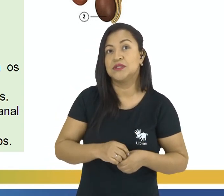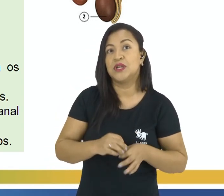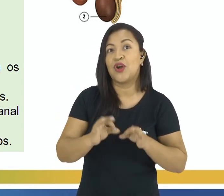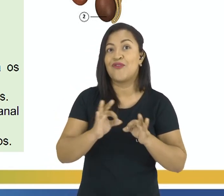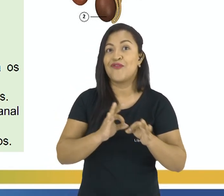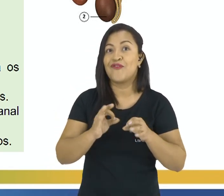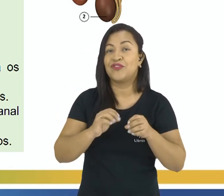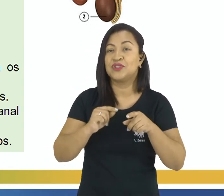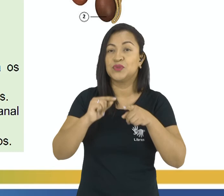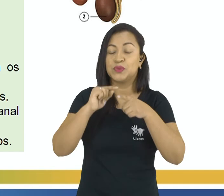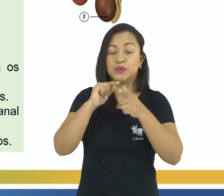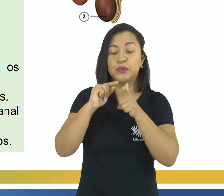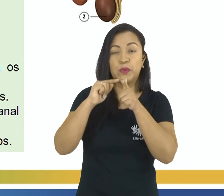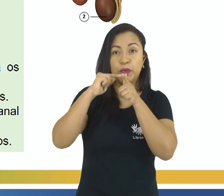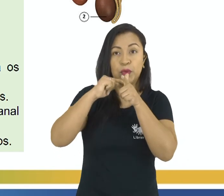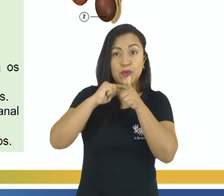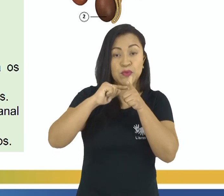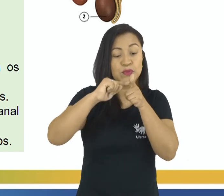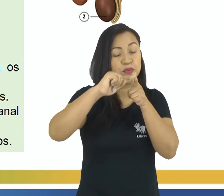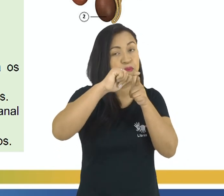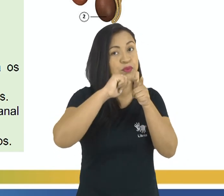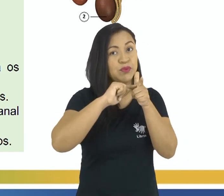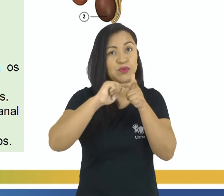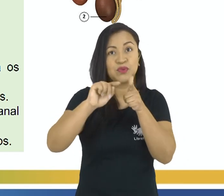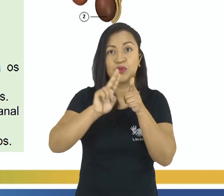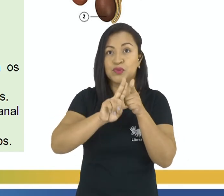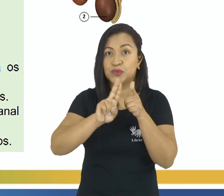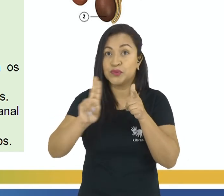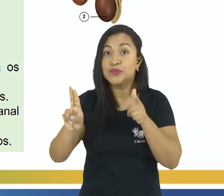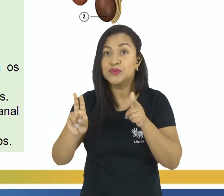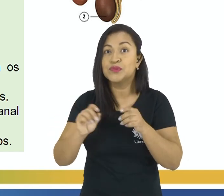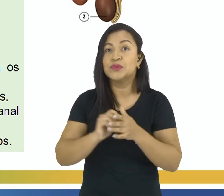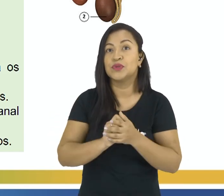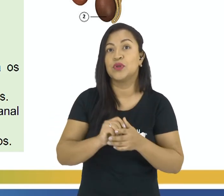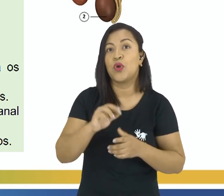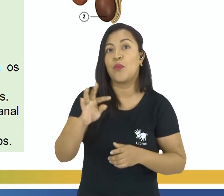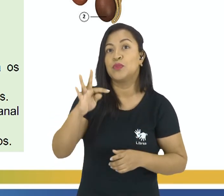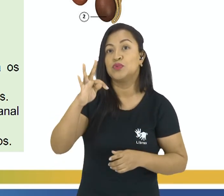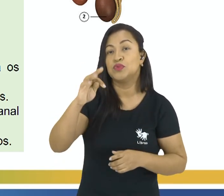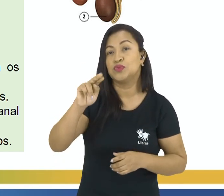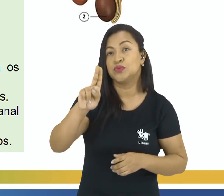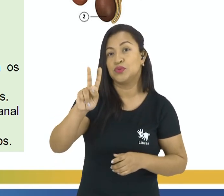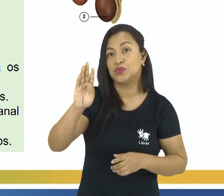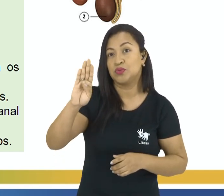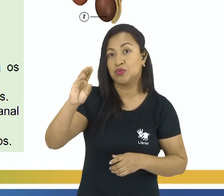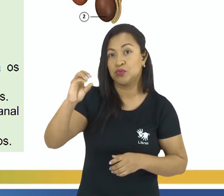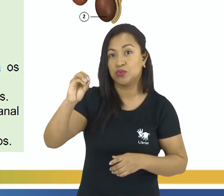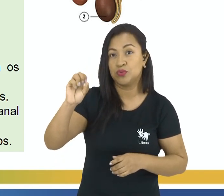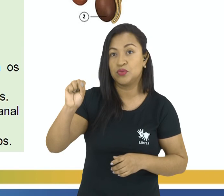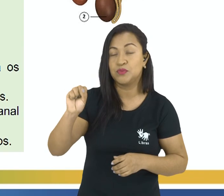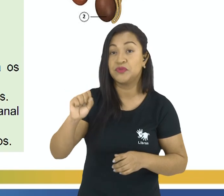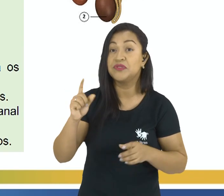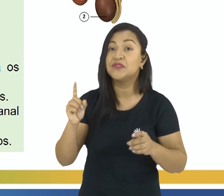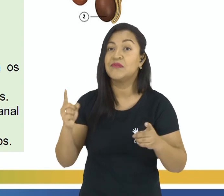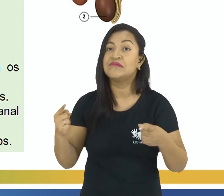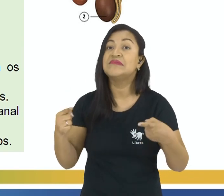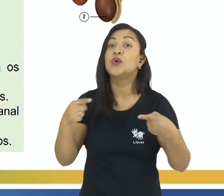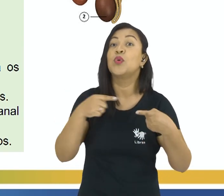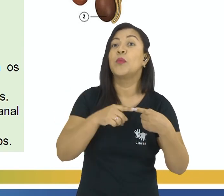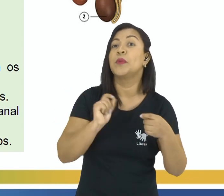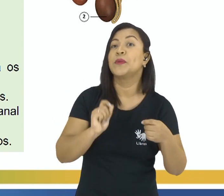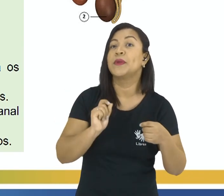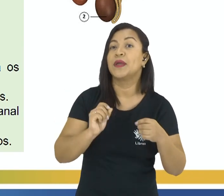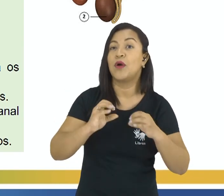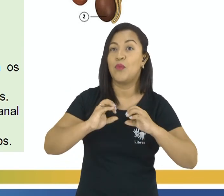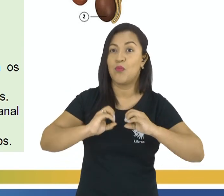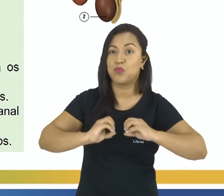de tubos finos e enovelados. Então, se vocês observarem, o 2 ele está se relacionando ao